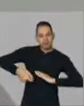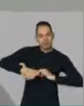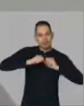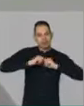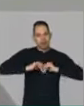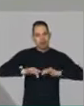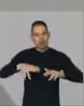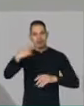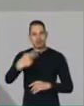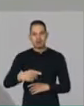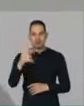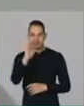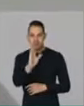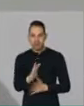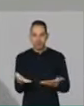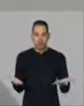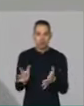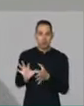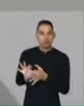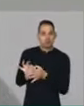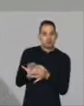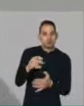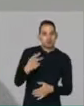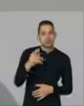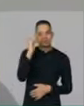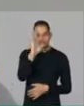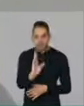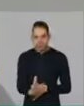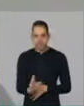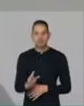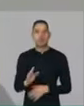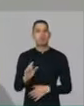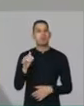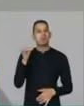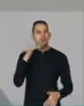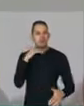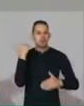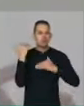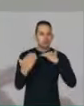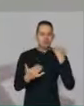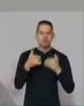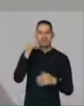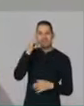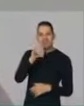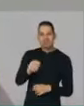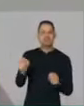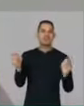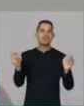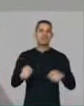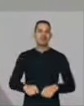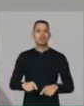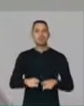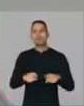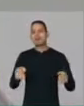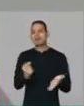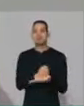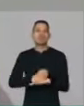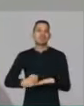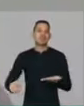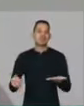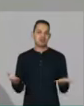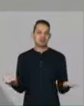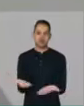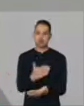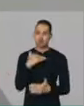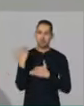que nós nos encontramos hoje. As mortes evitáveis que foram acontecidas nesse país, que foram